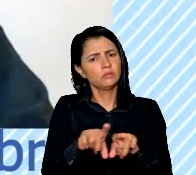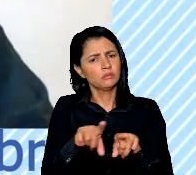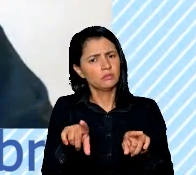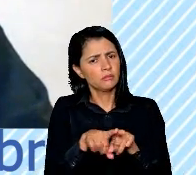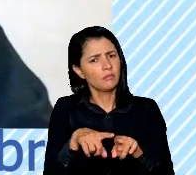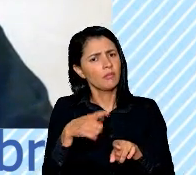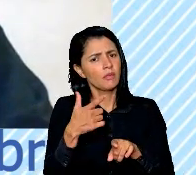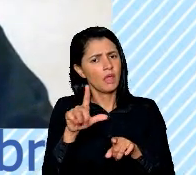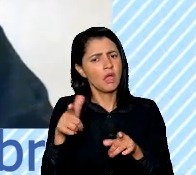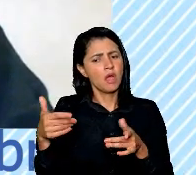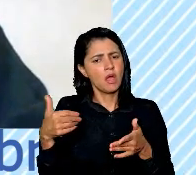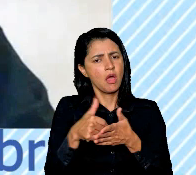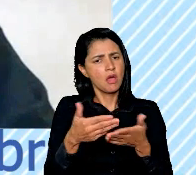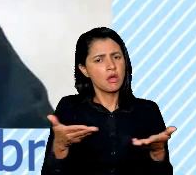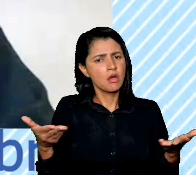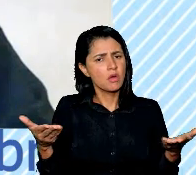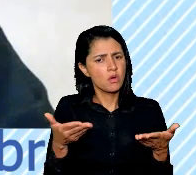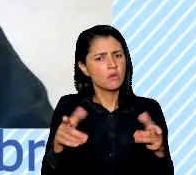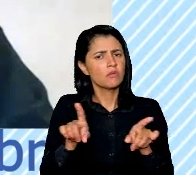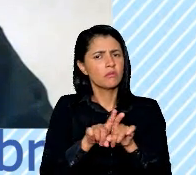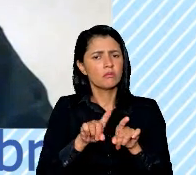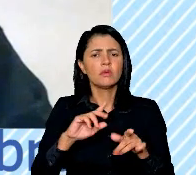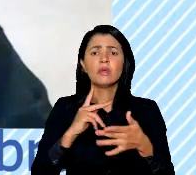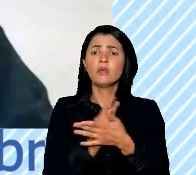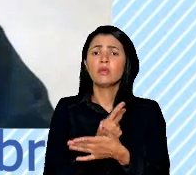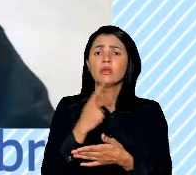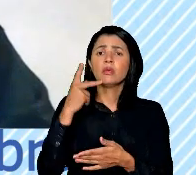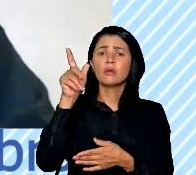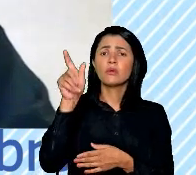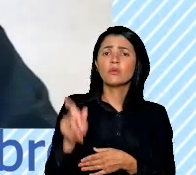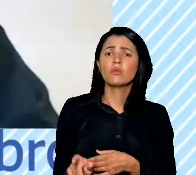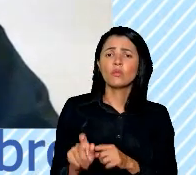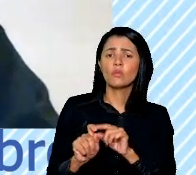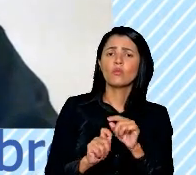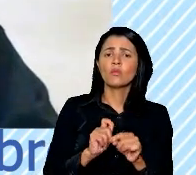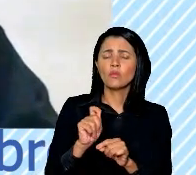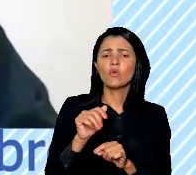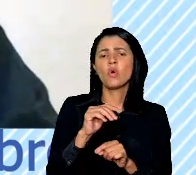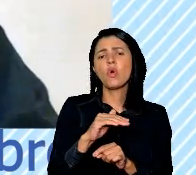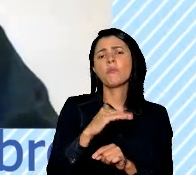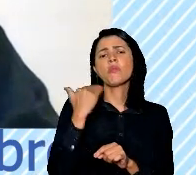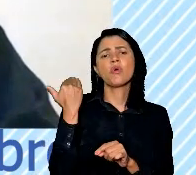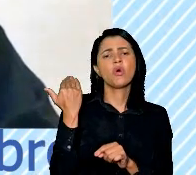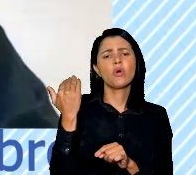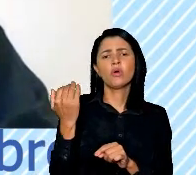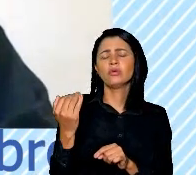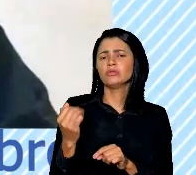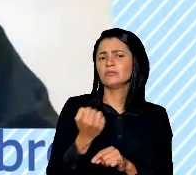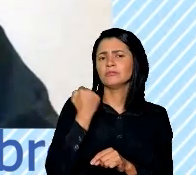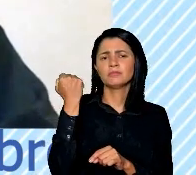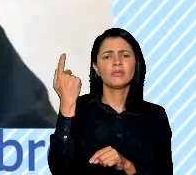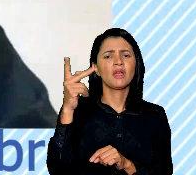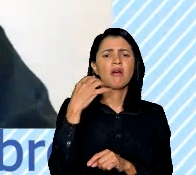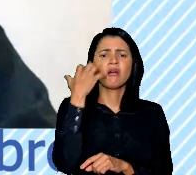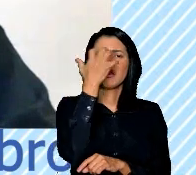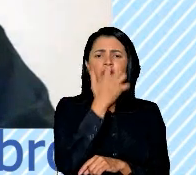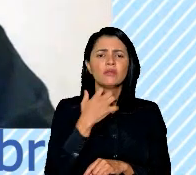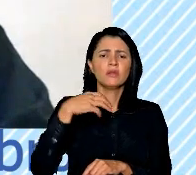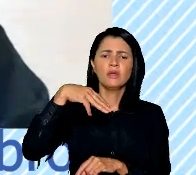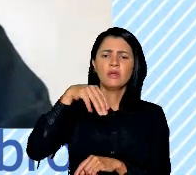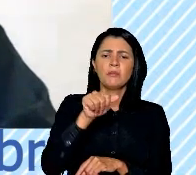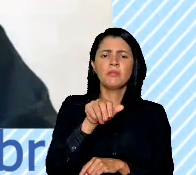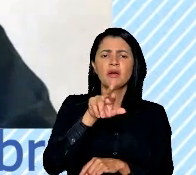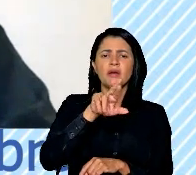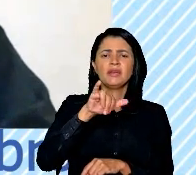agora mais recentemente, a situação que ocorreu com o falecimento trágico da cantora Marília